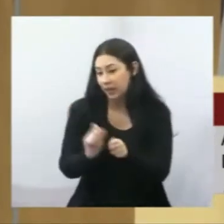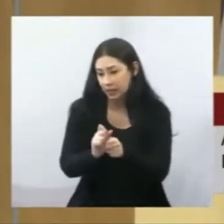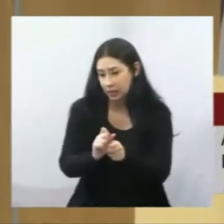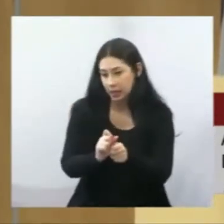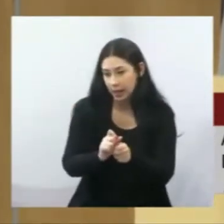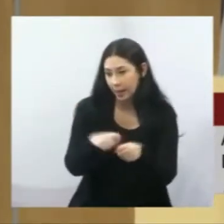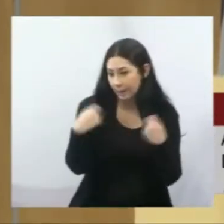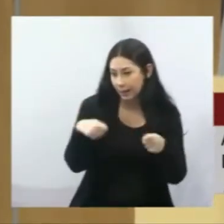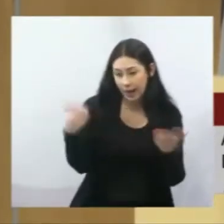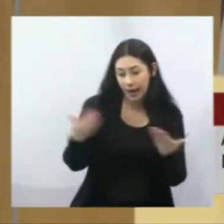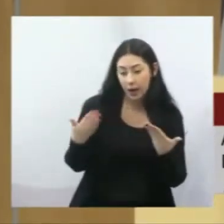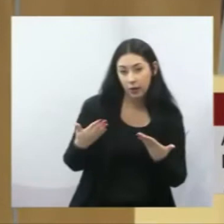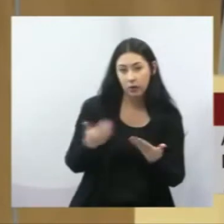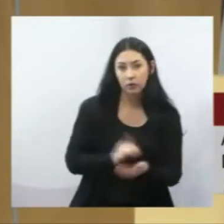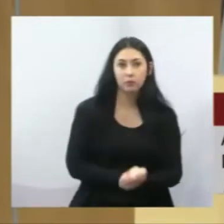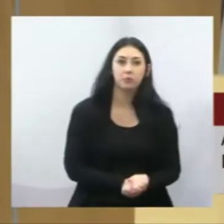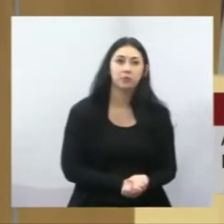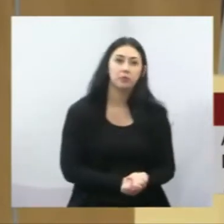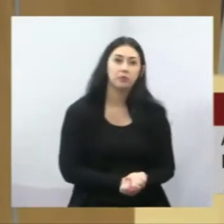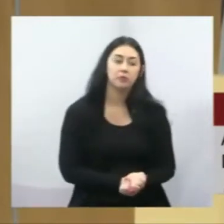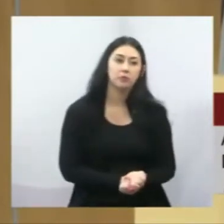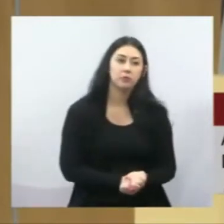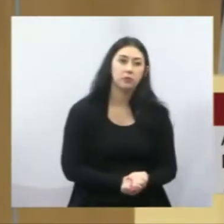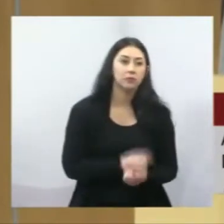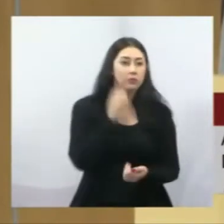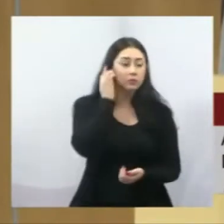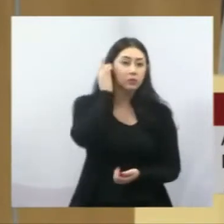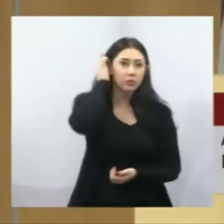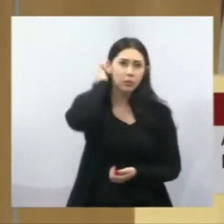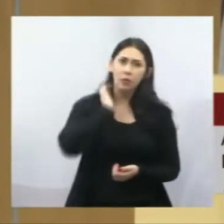É extremamente